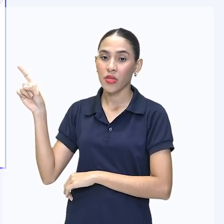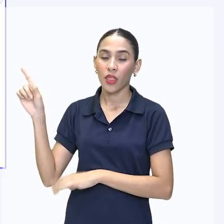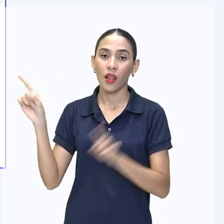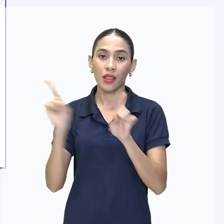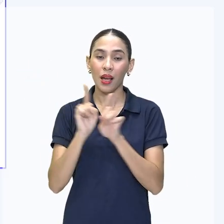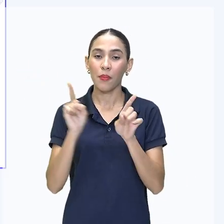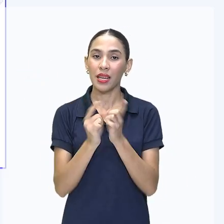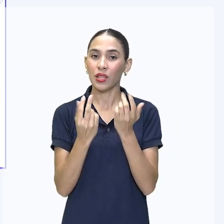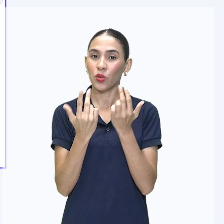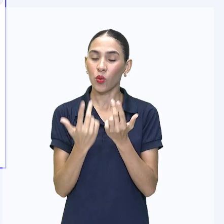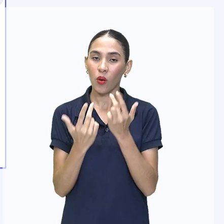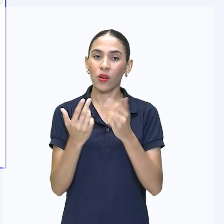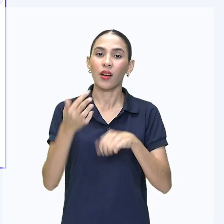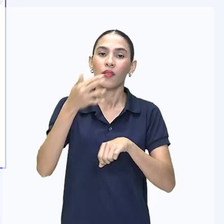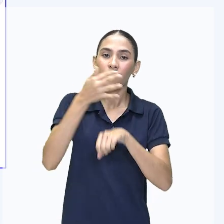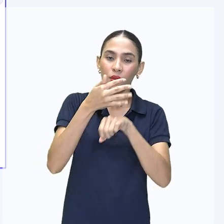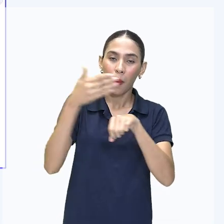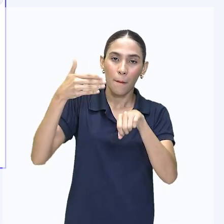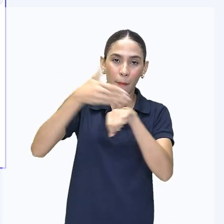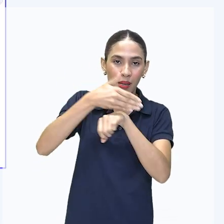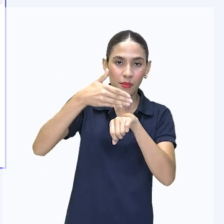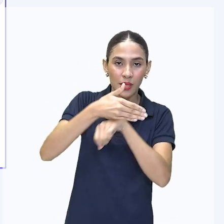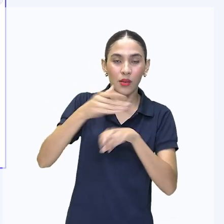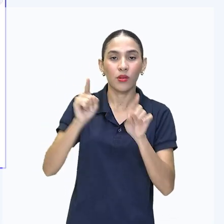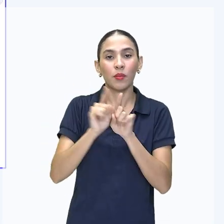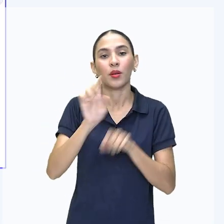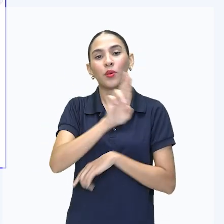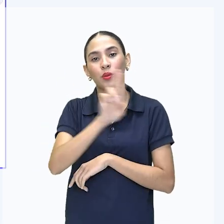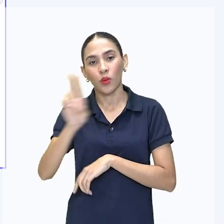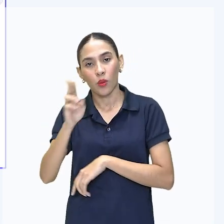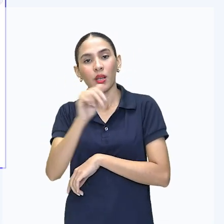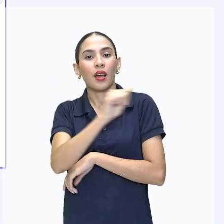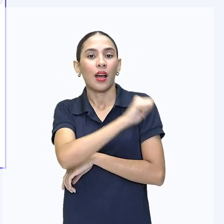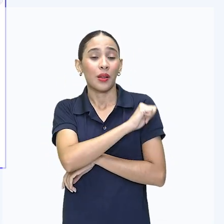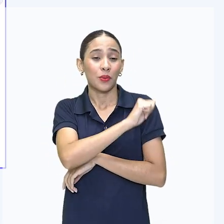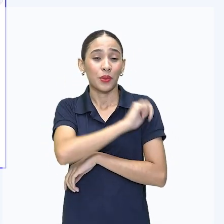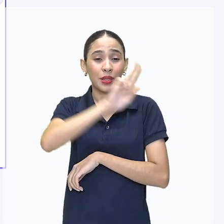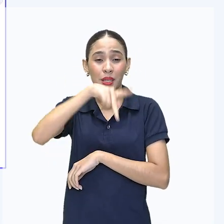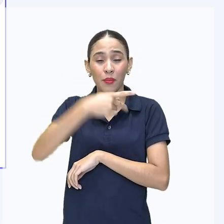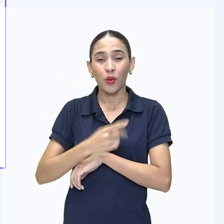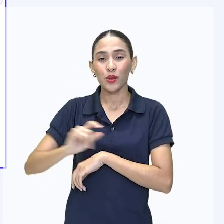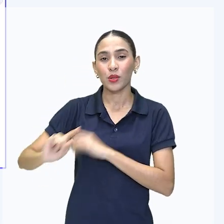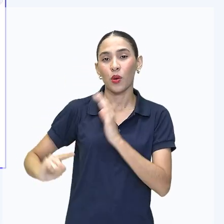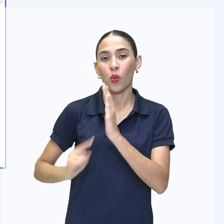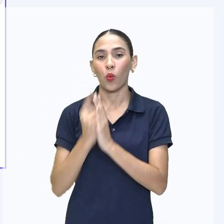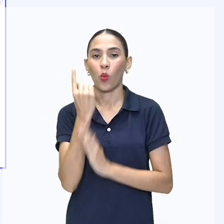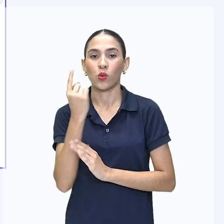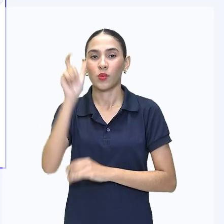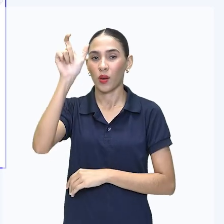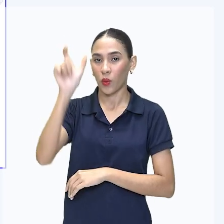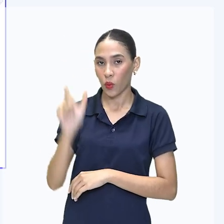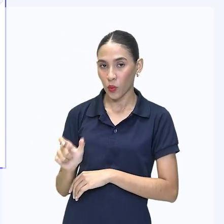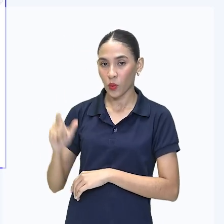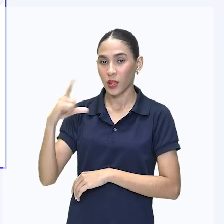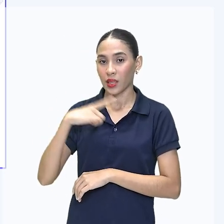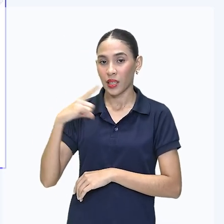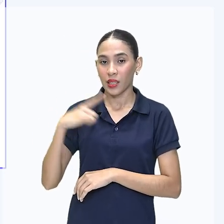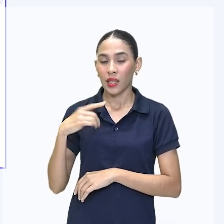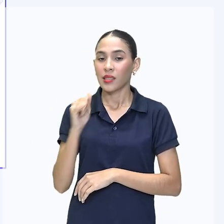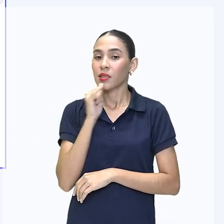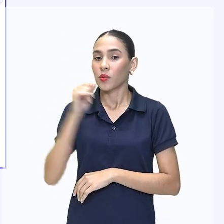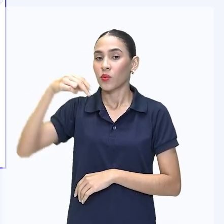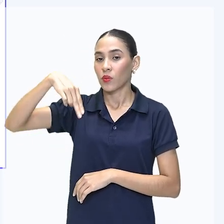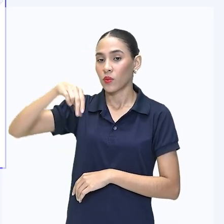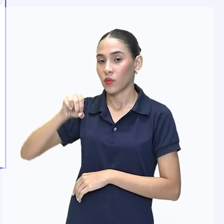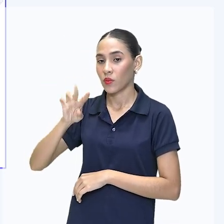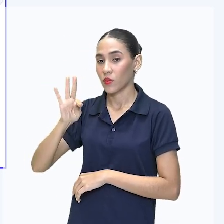alunos, assim como aparece a lista de alunos na frequência. Vai ter o nome do aluno. E lá na última coluna, olha só, tem ali onde entrar